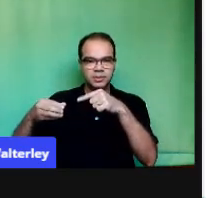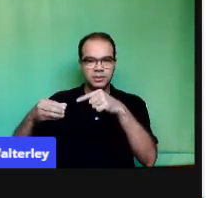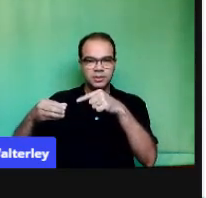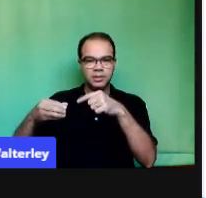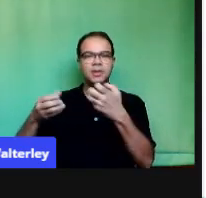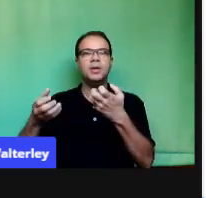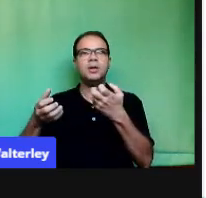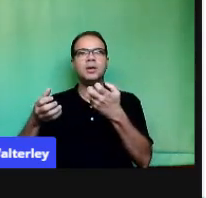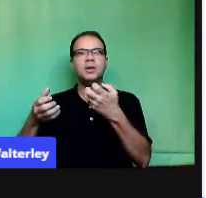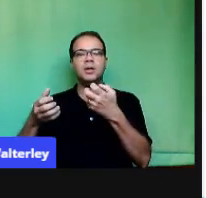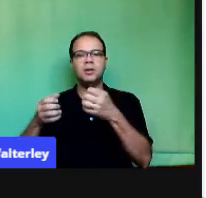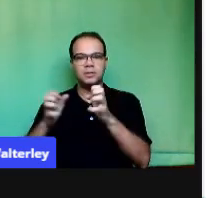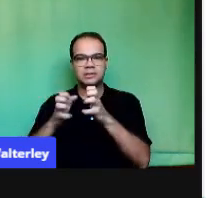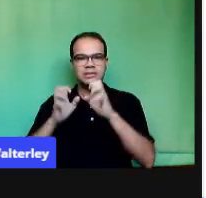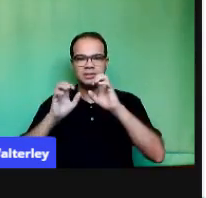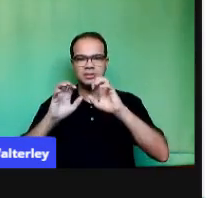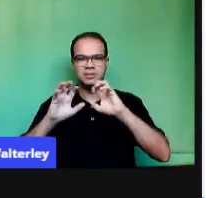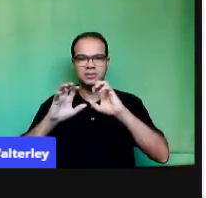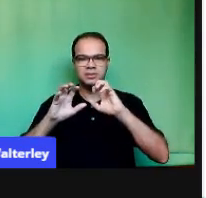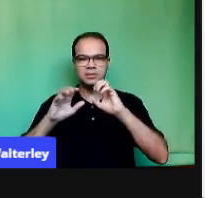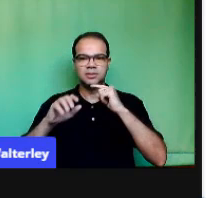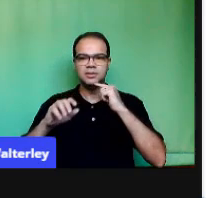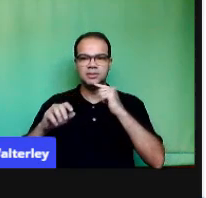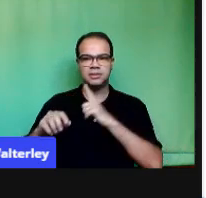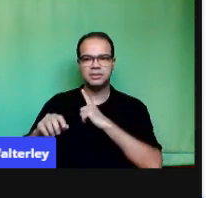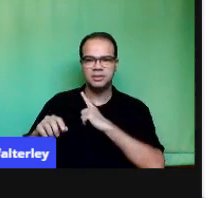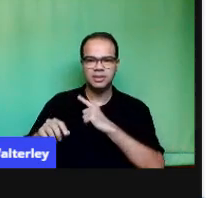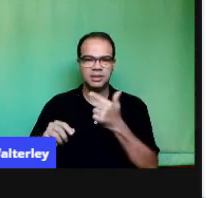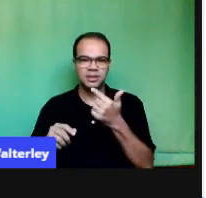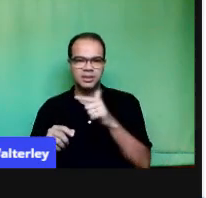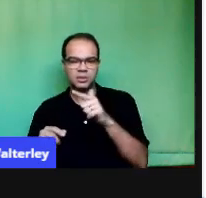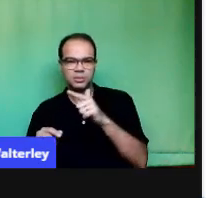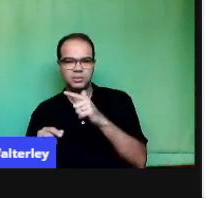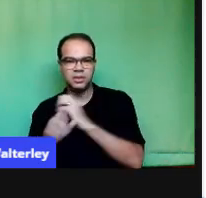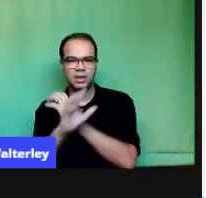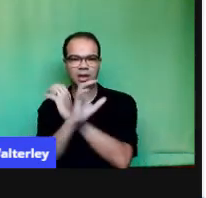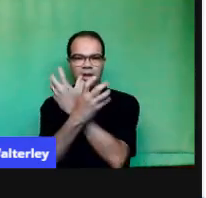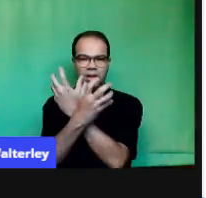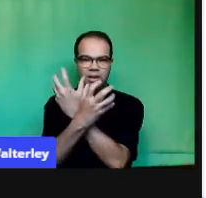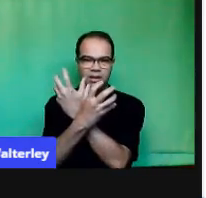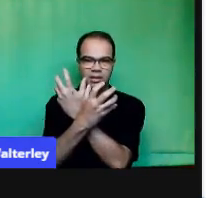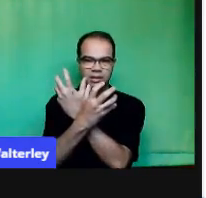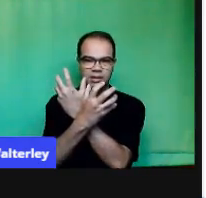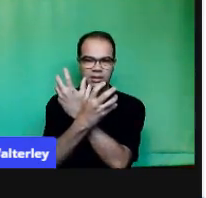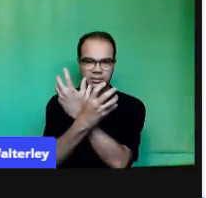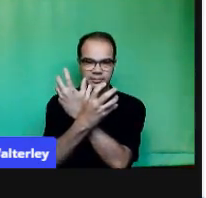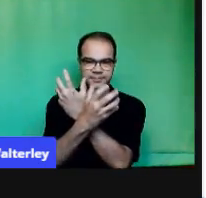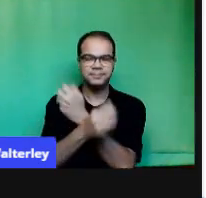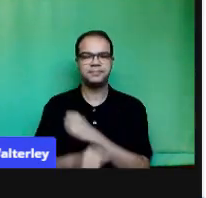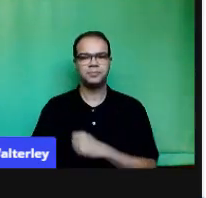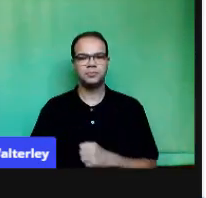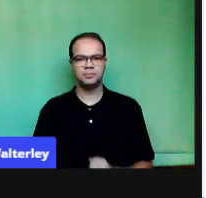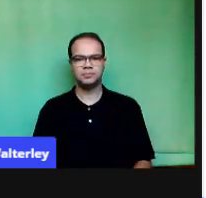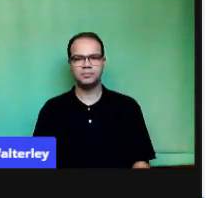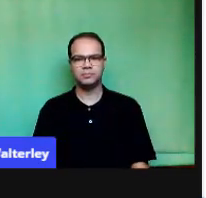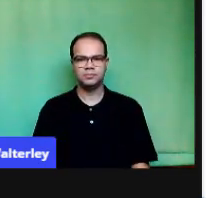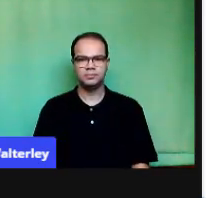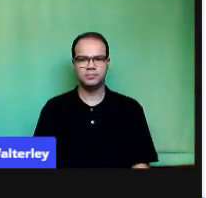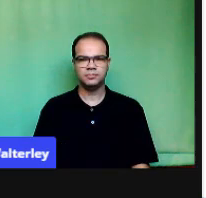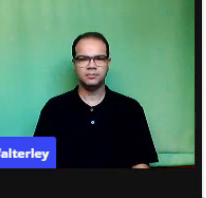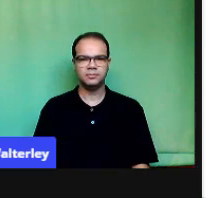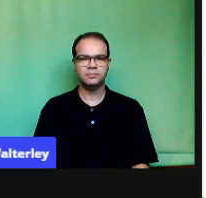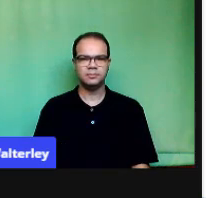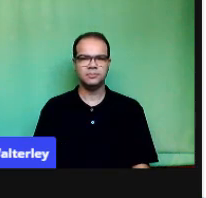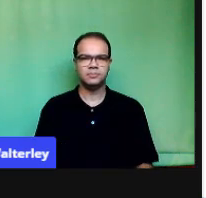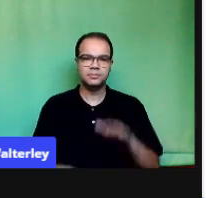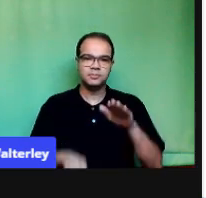animais invertebrados, uma abordagem bastante clássica, que está presente nesses dois documentos, e com algum momento para tratar também de